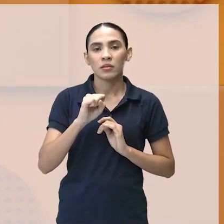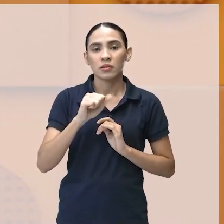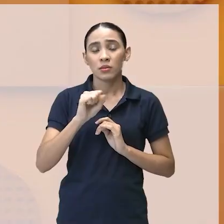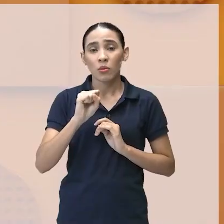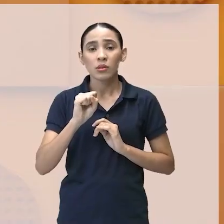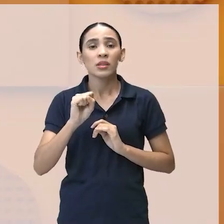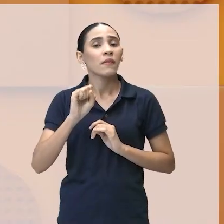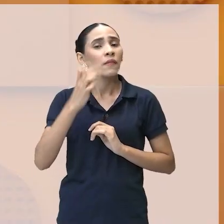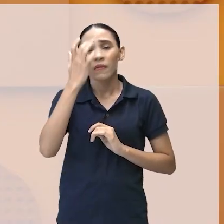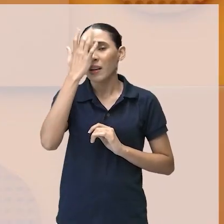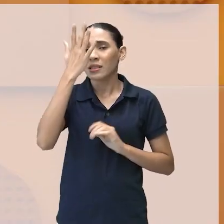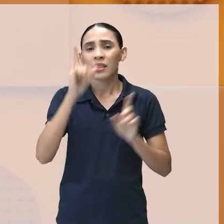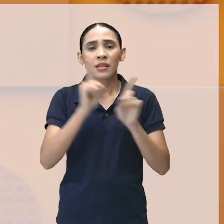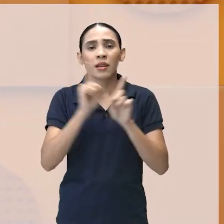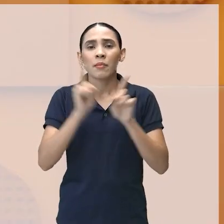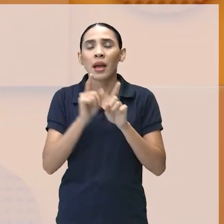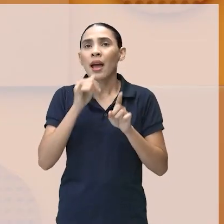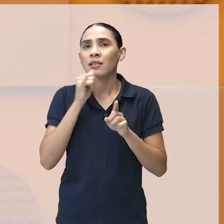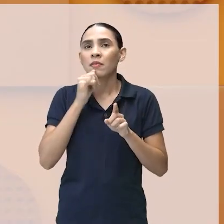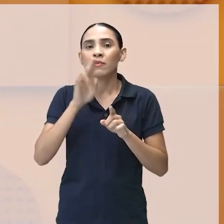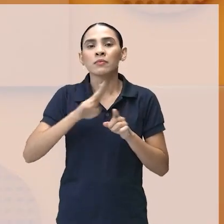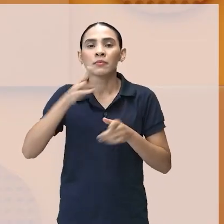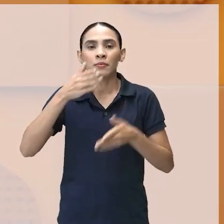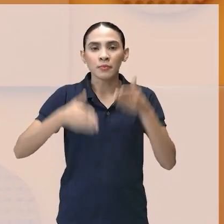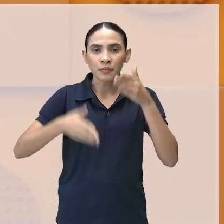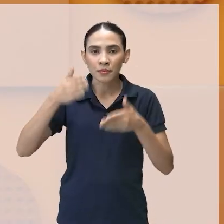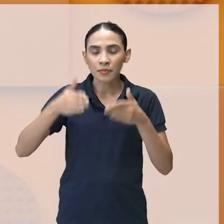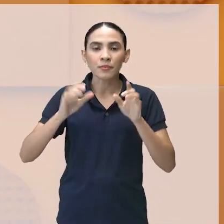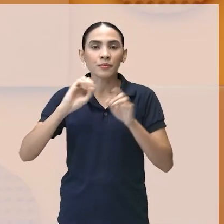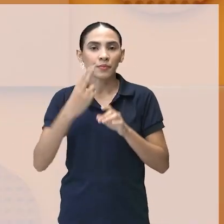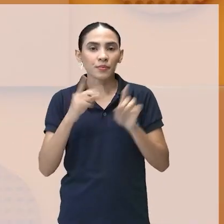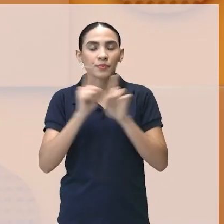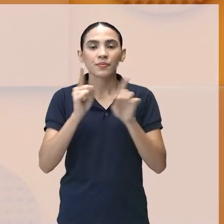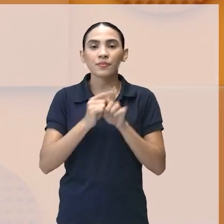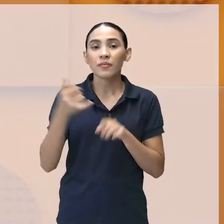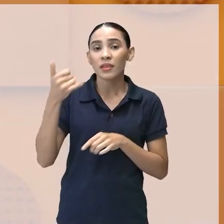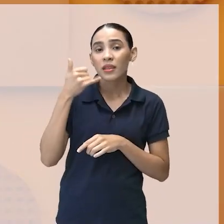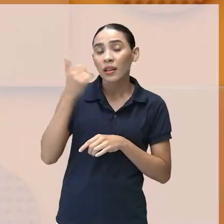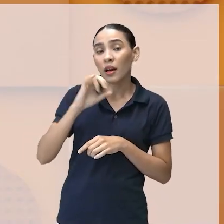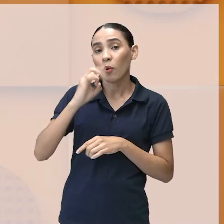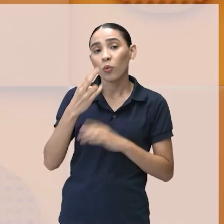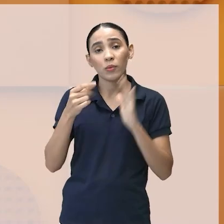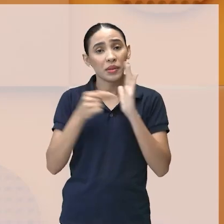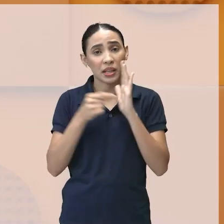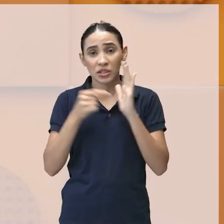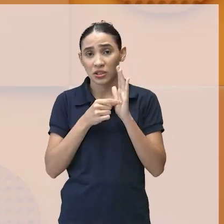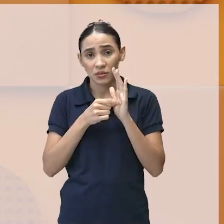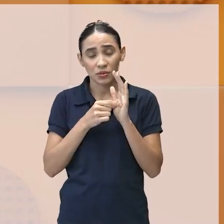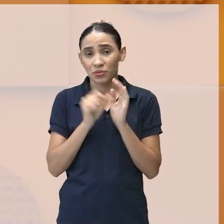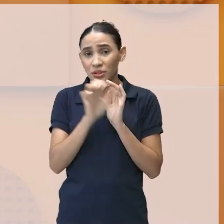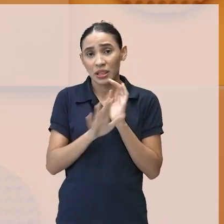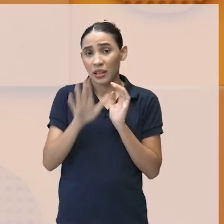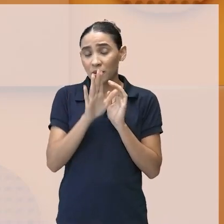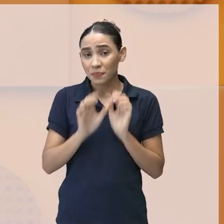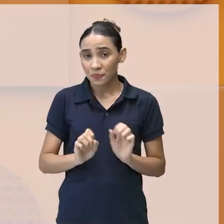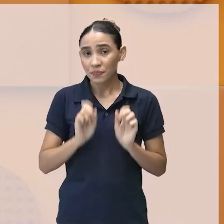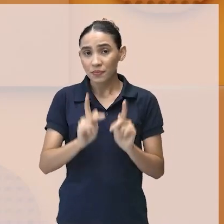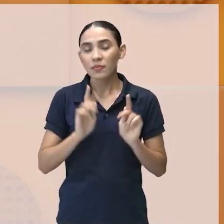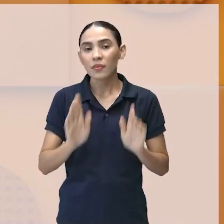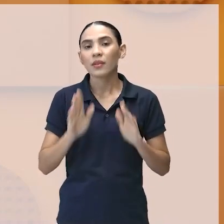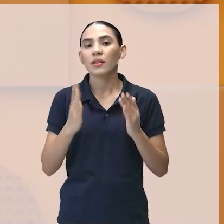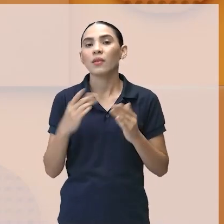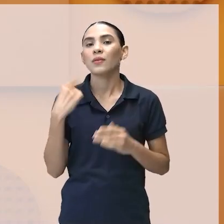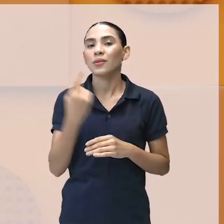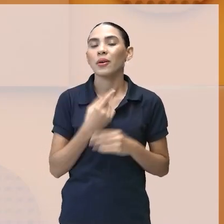facilitando através ali de um robô, através do celular, através de um software de um modo geral, tá certo? Então a